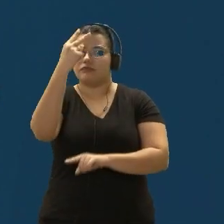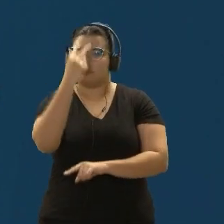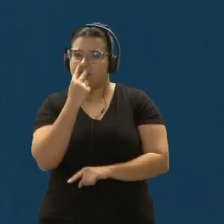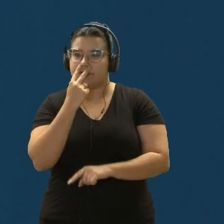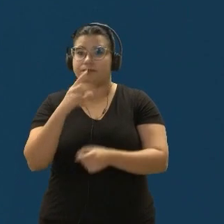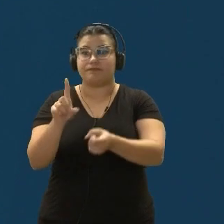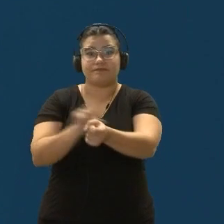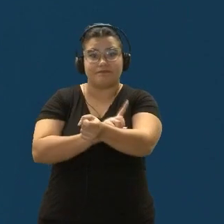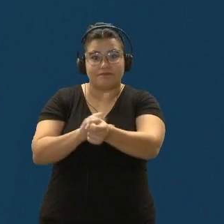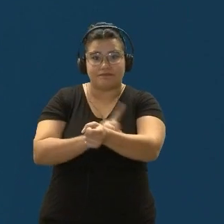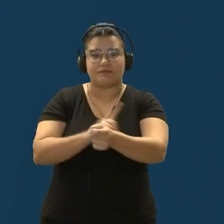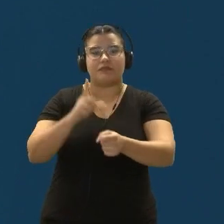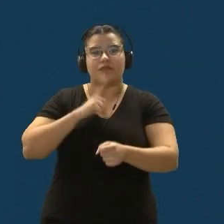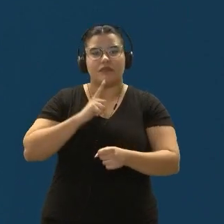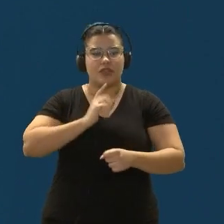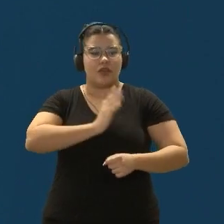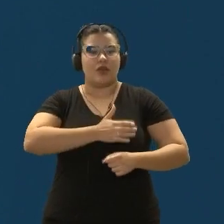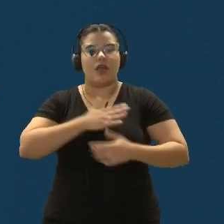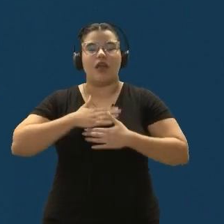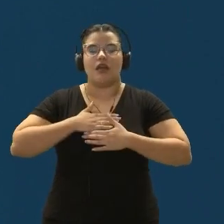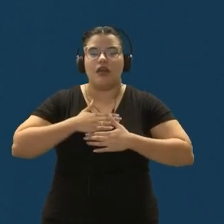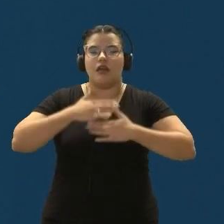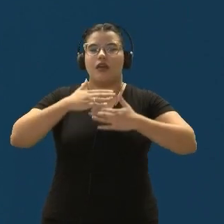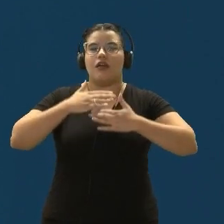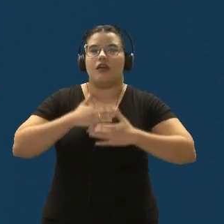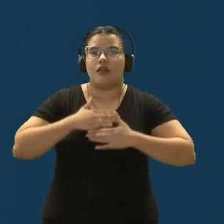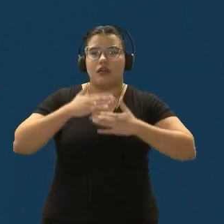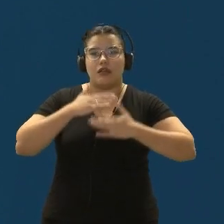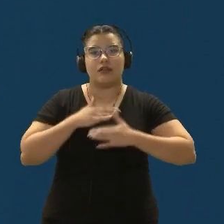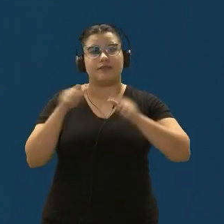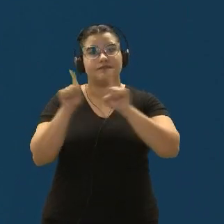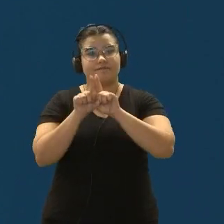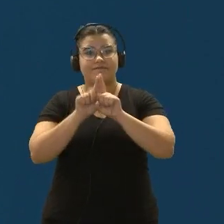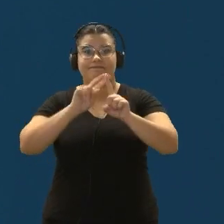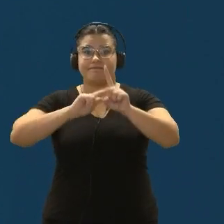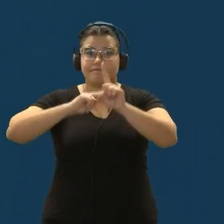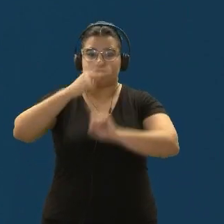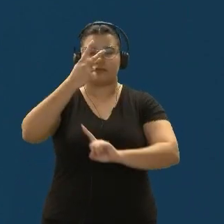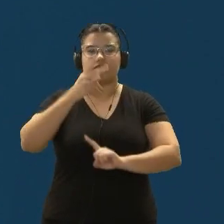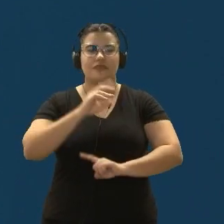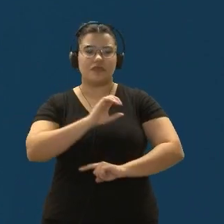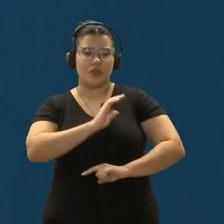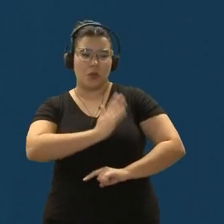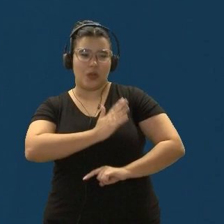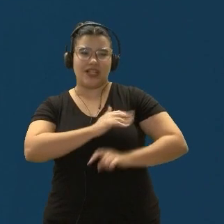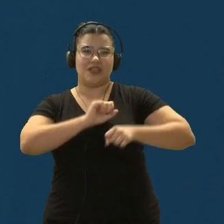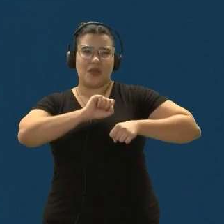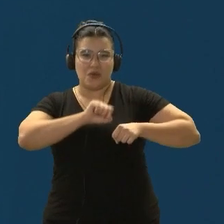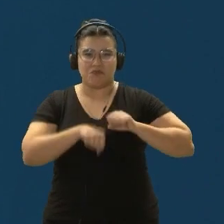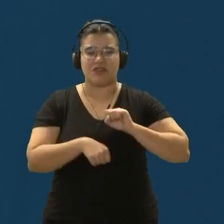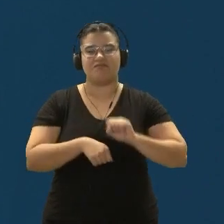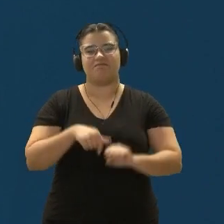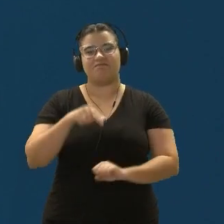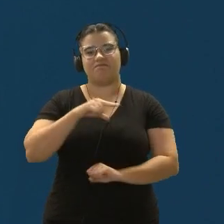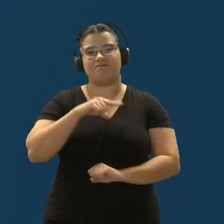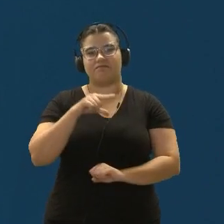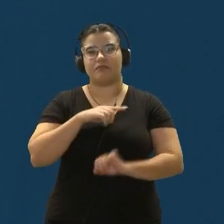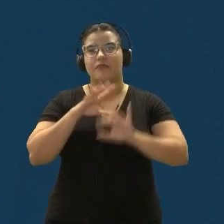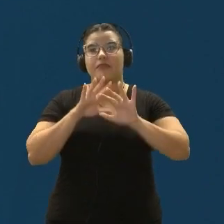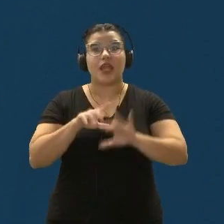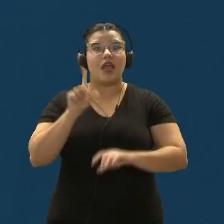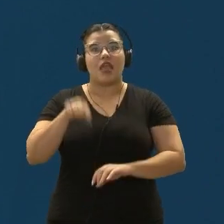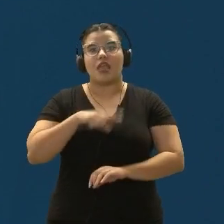maior causa de insuficiência cardíaca e aumenta em 4 vezes a doença cardiovascular. Porém, ele é